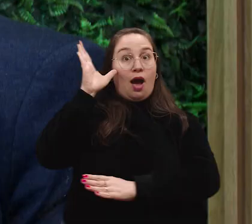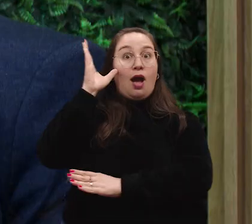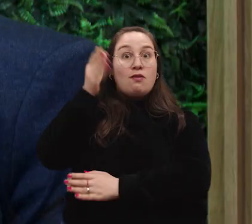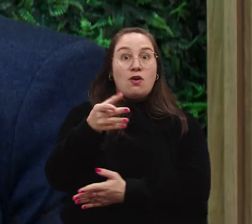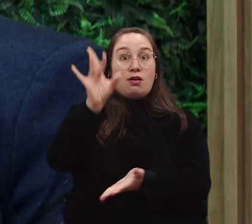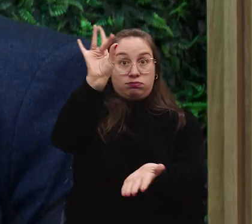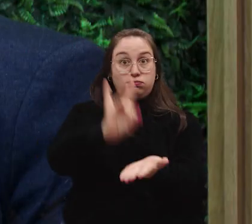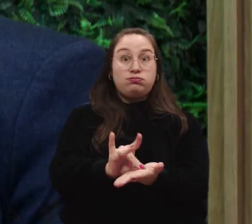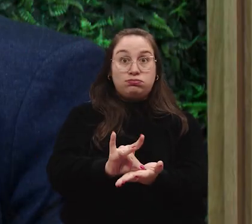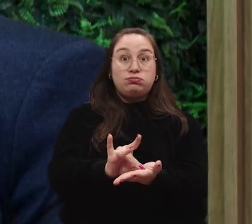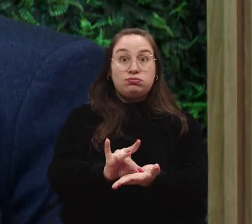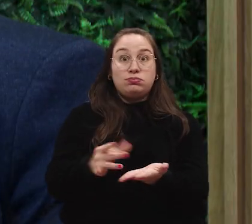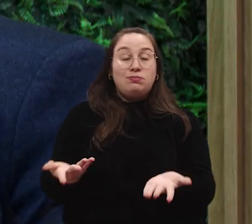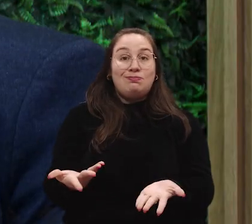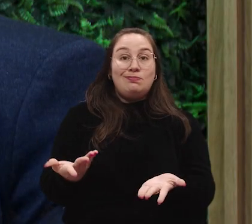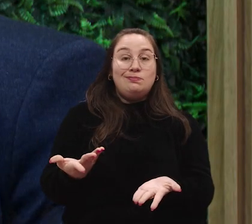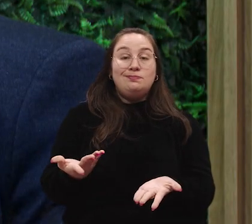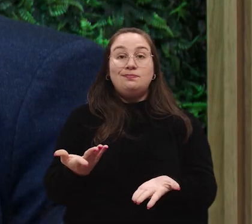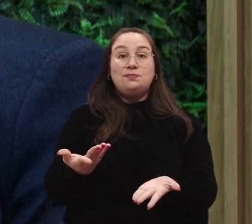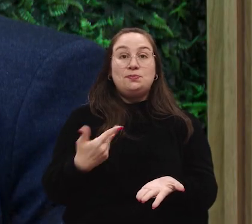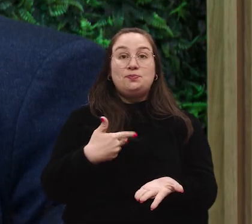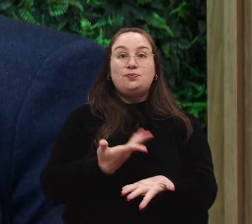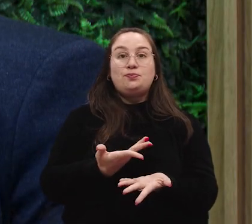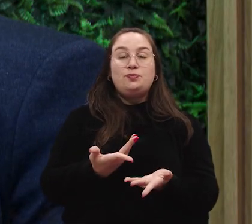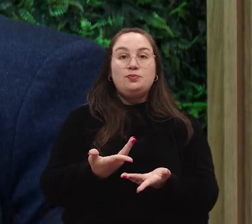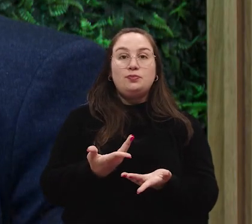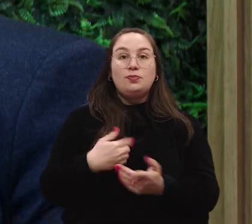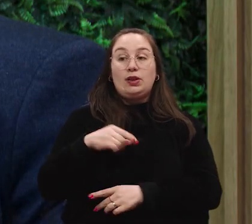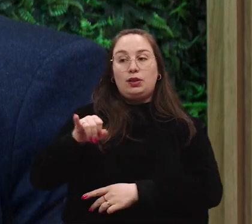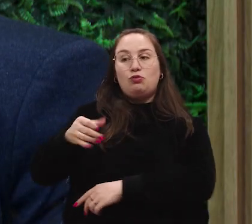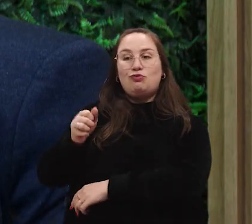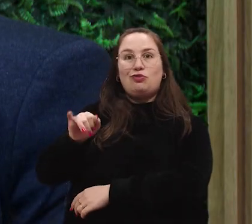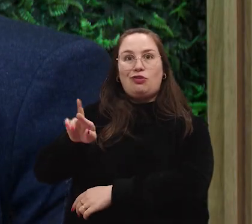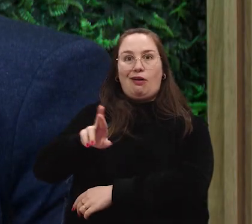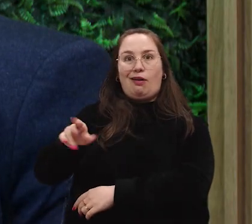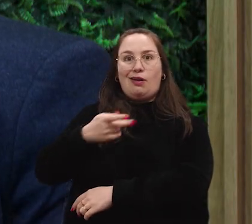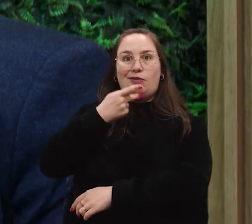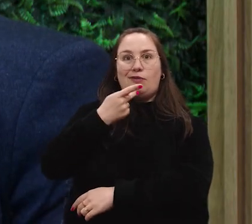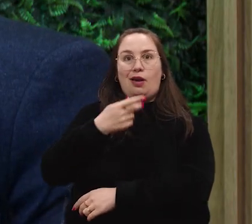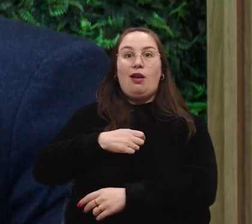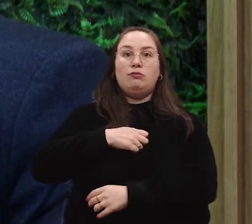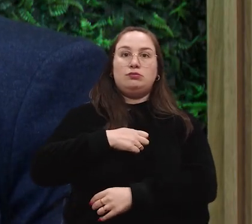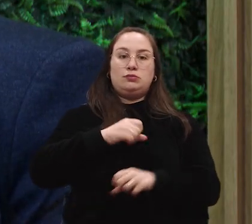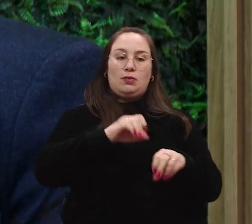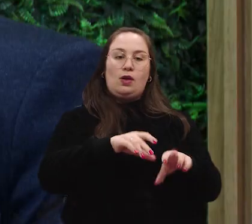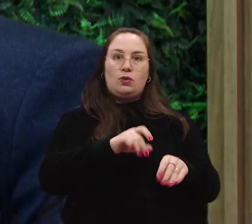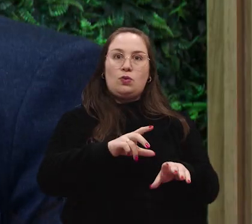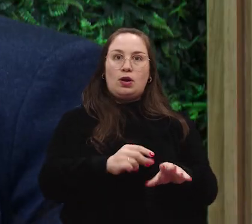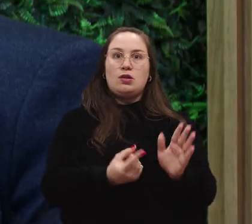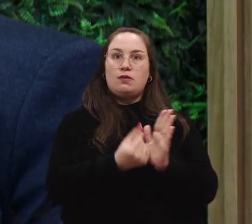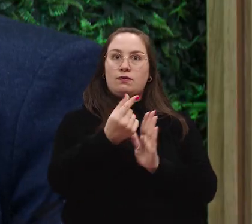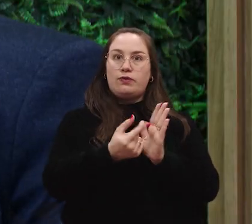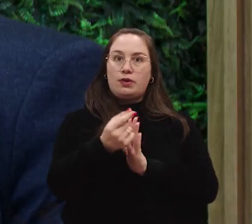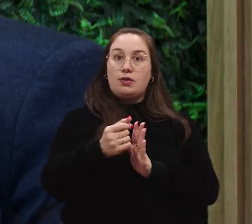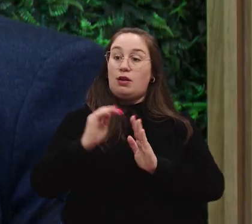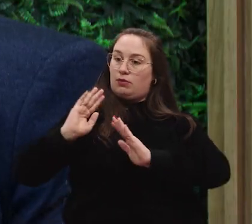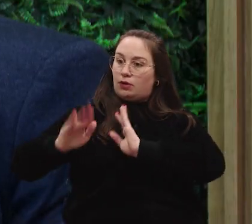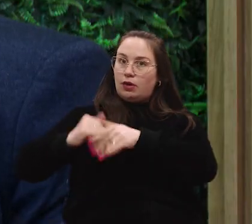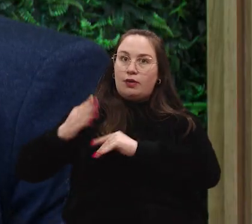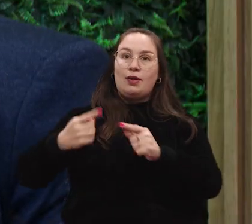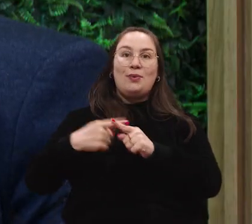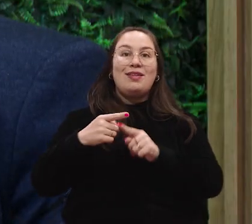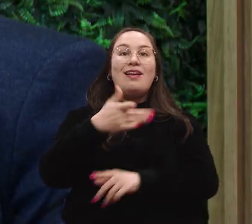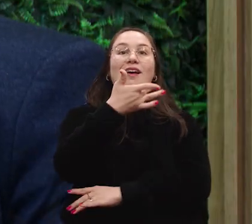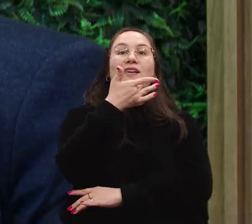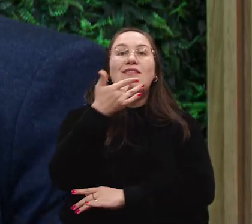resolver os problemas. E essa questão que o Jair falou de trabalhar a educação financeira é um grande avanço, porque